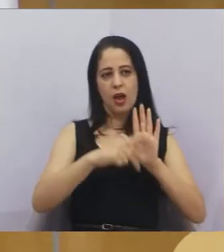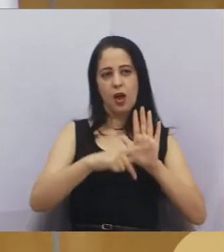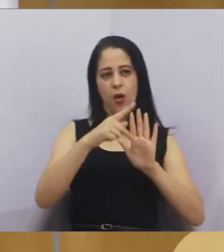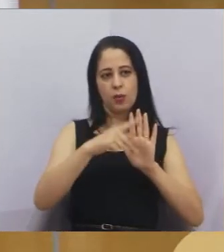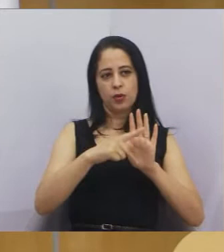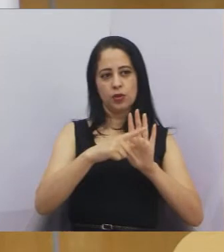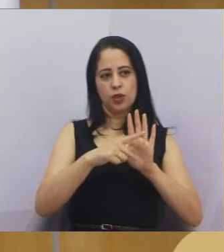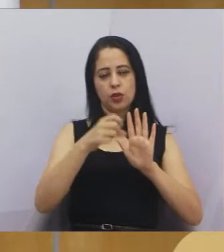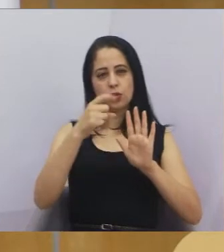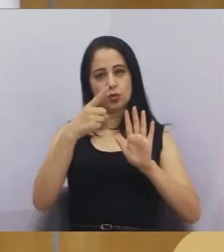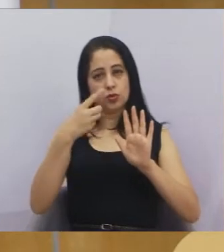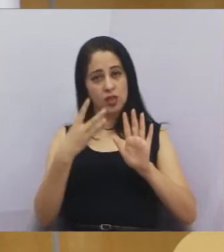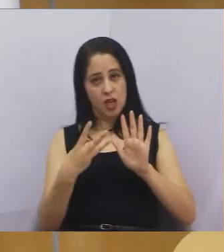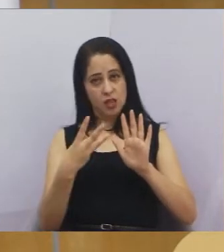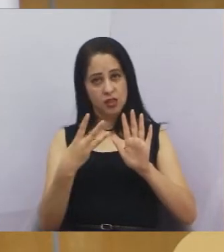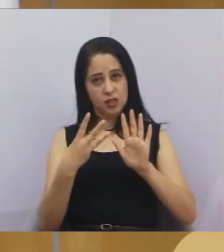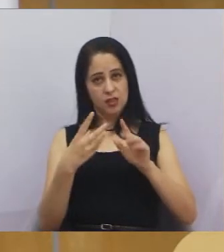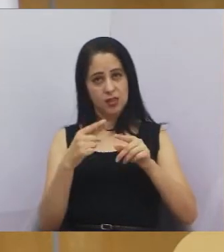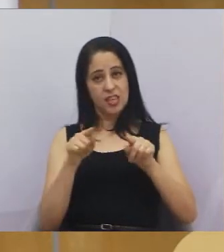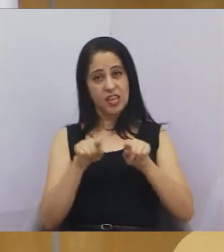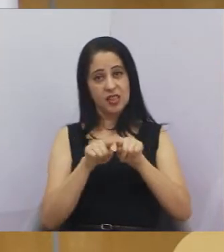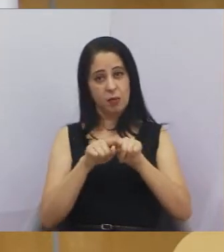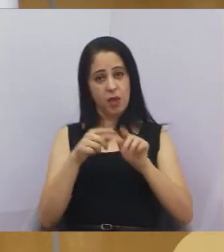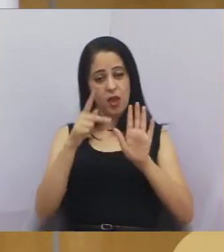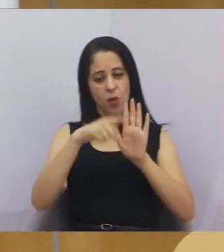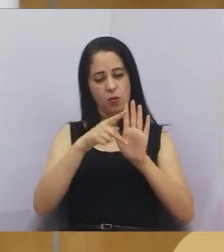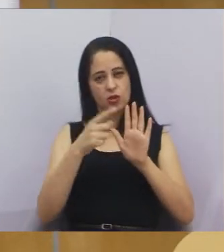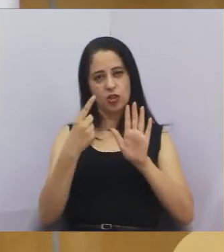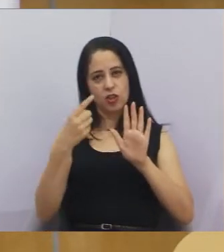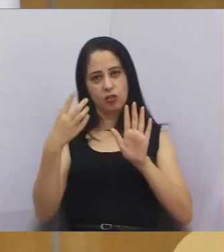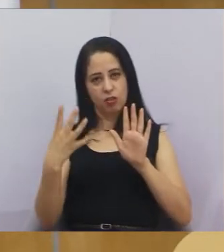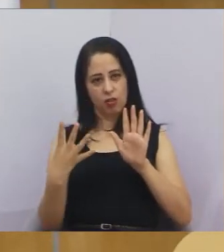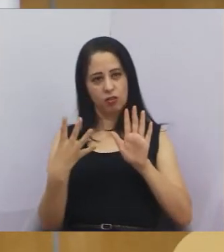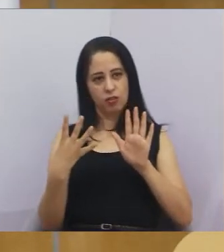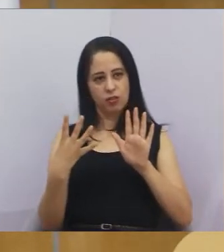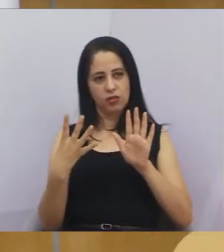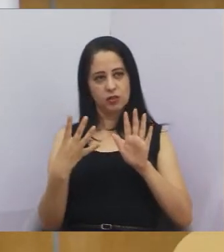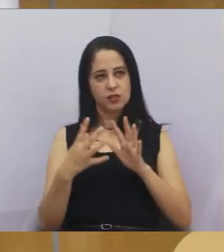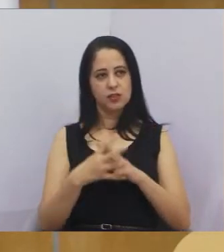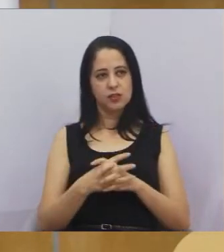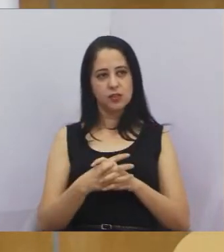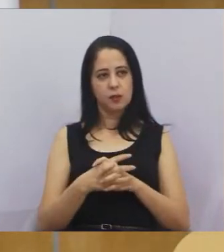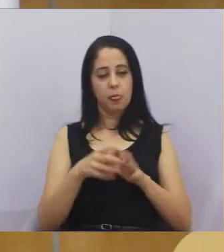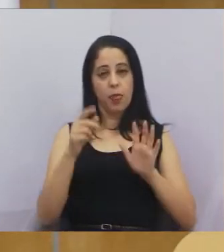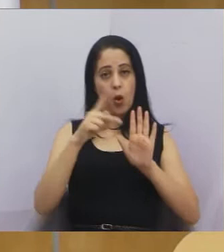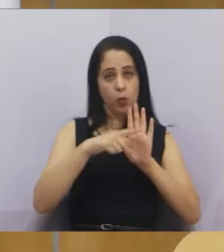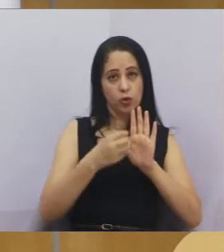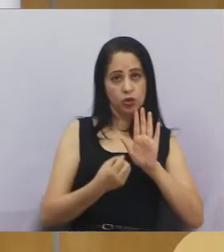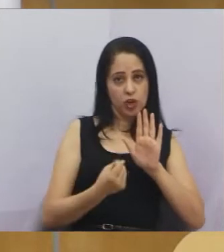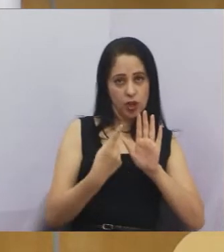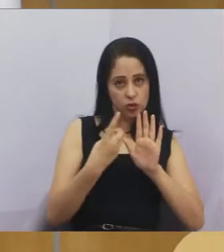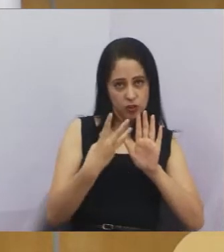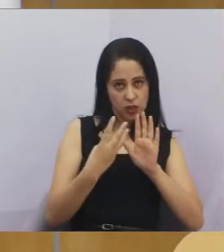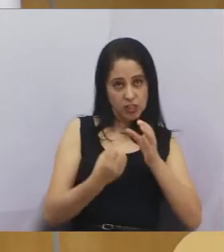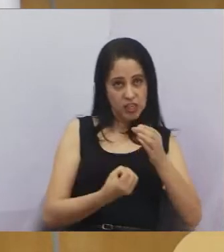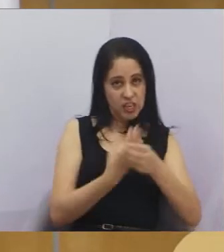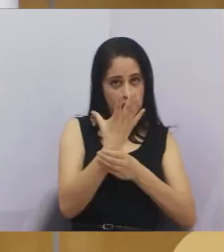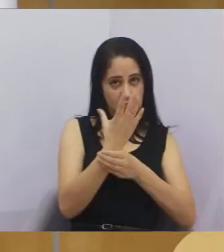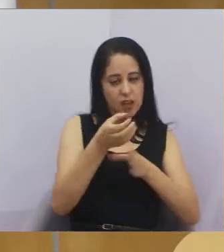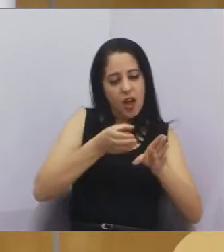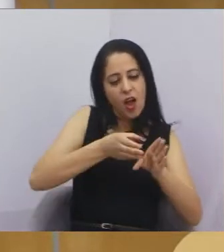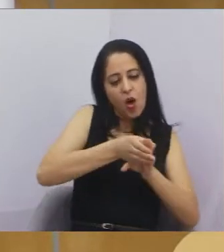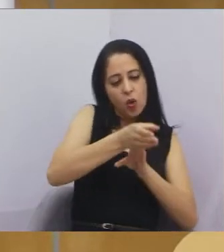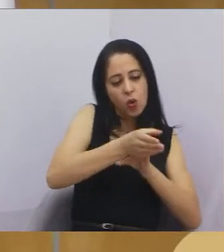projeto 14. O projeto 13, projeto de lei 13, cria o conselho